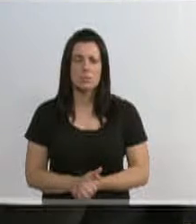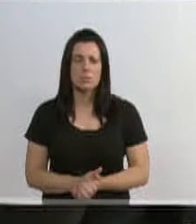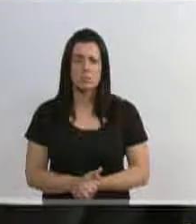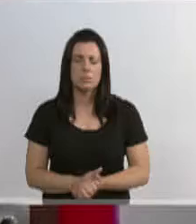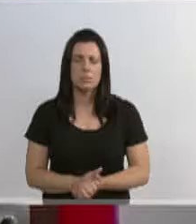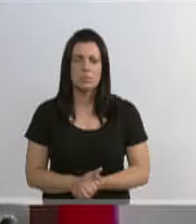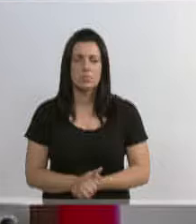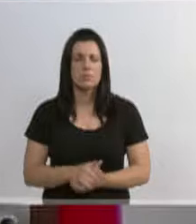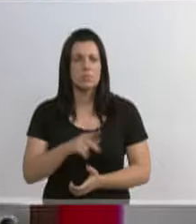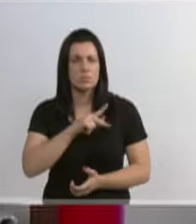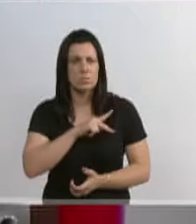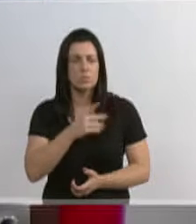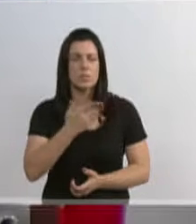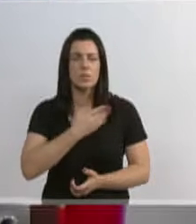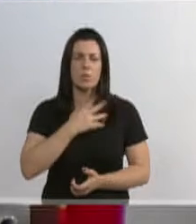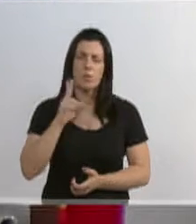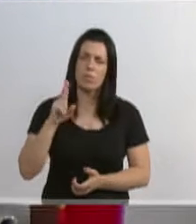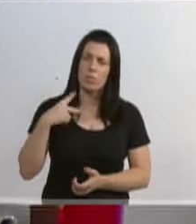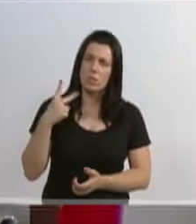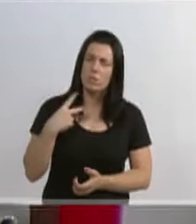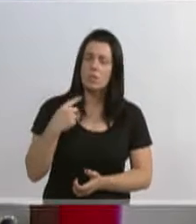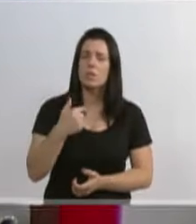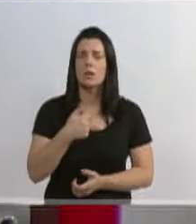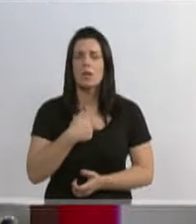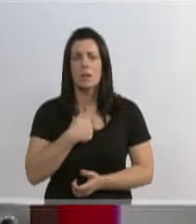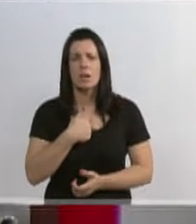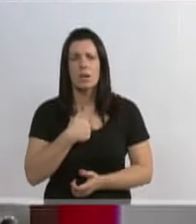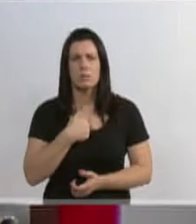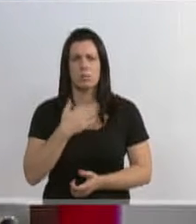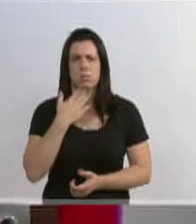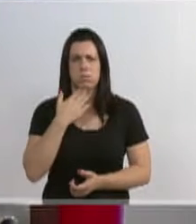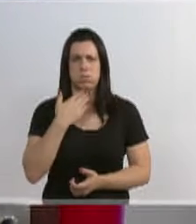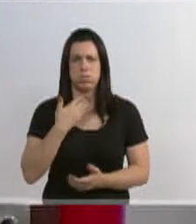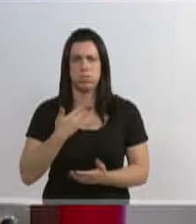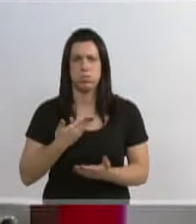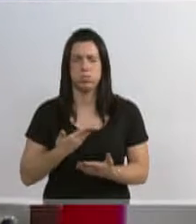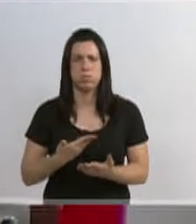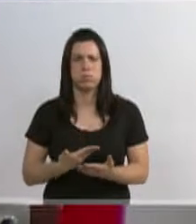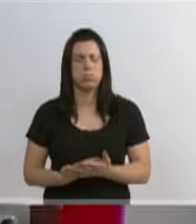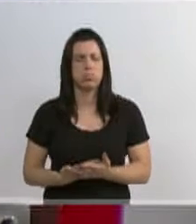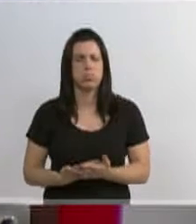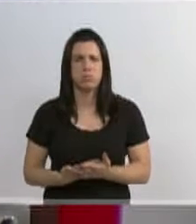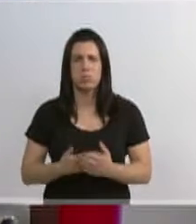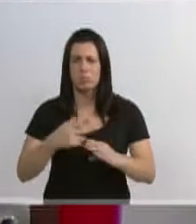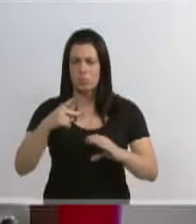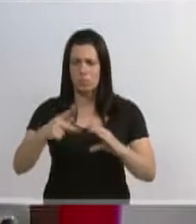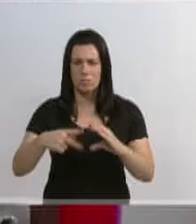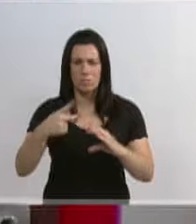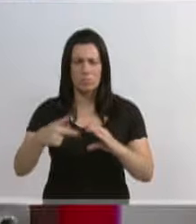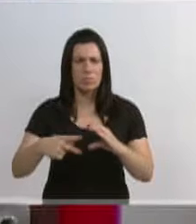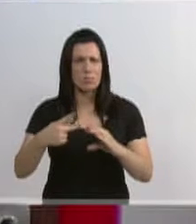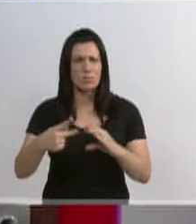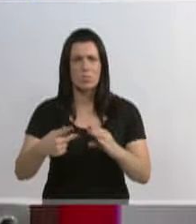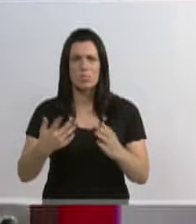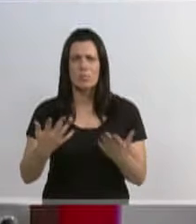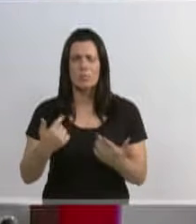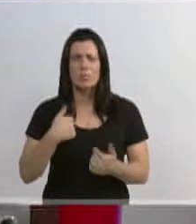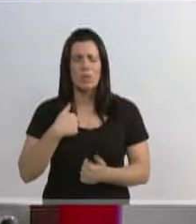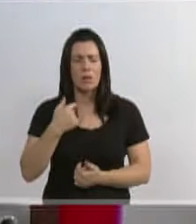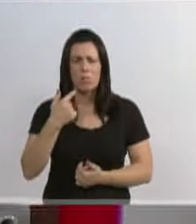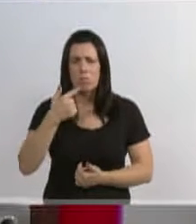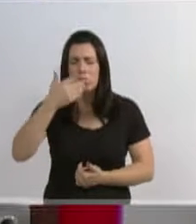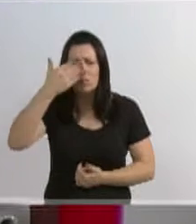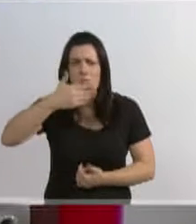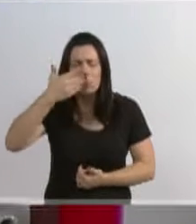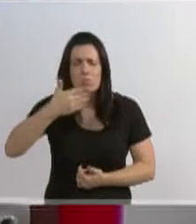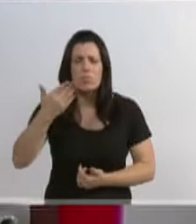Senhor presidente, colegas vereadores, eu fico surpreso a cada dia nessa casa com algumas coisas que eu presencio.